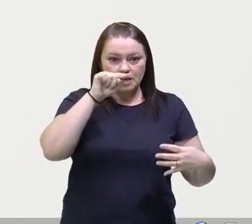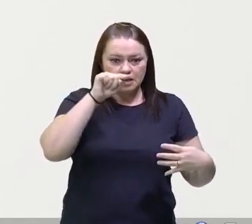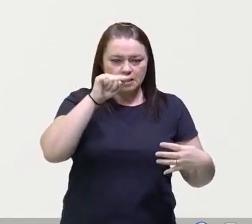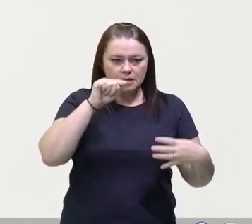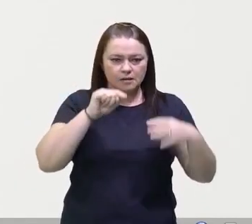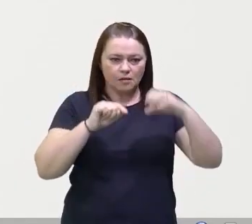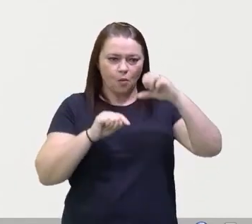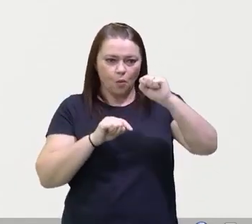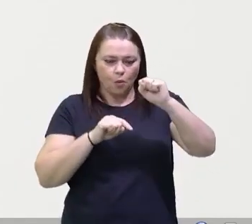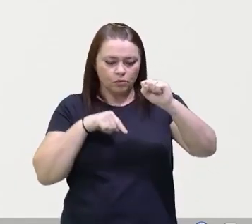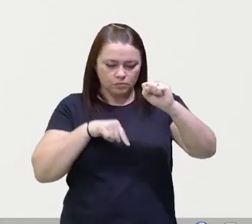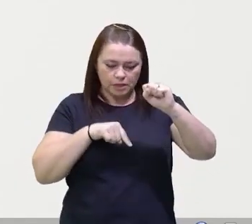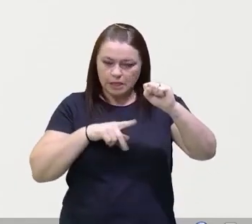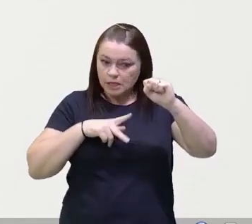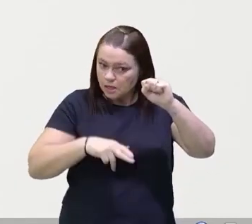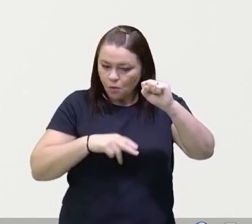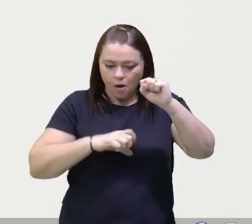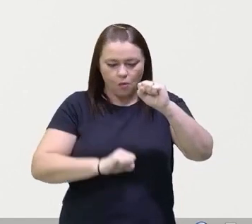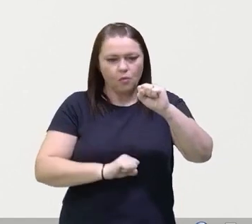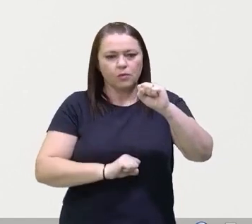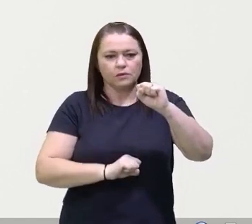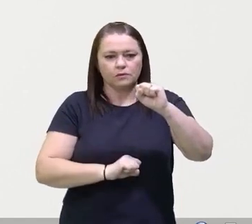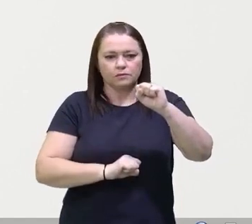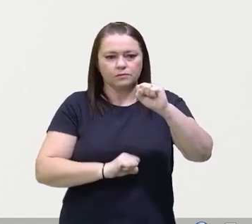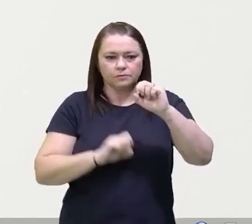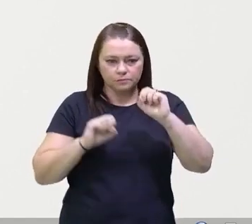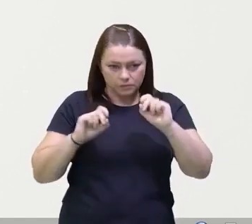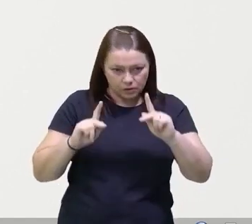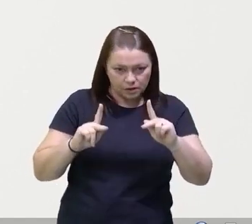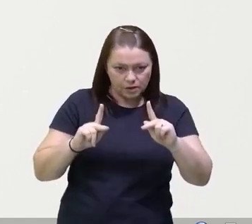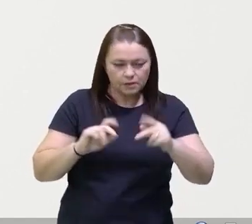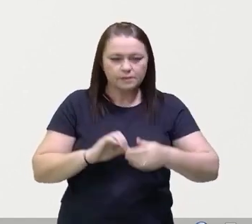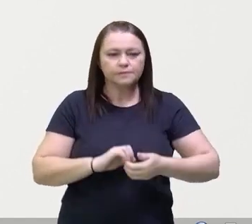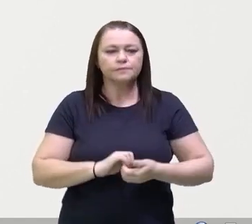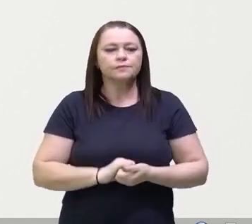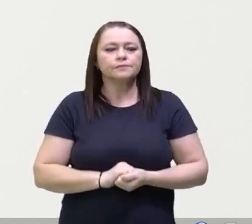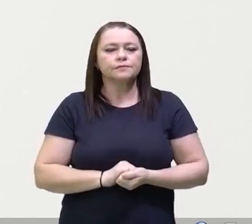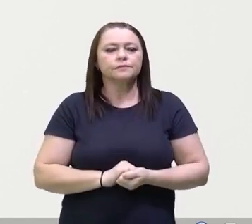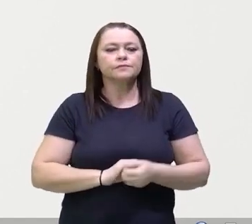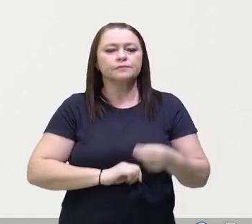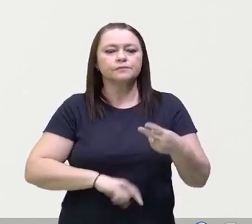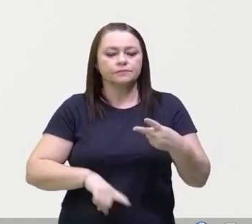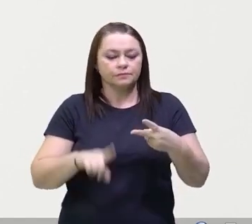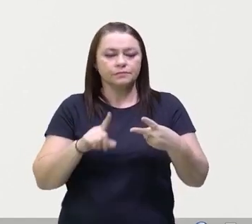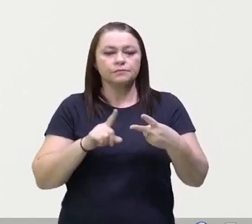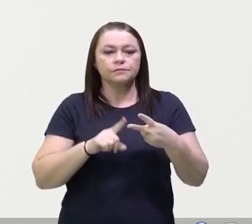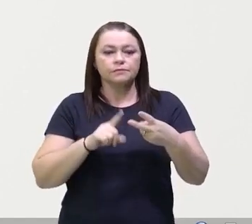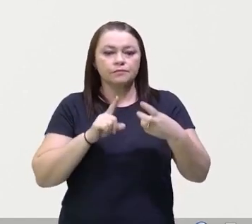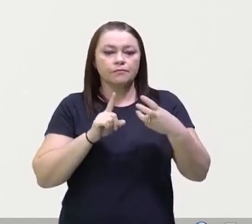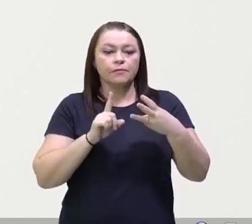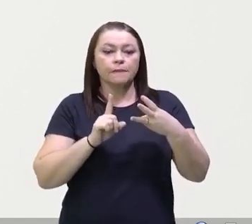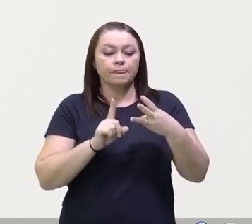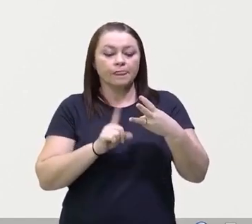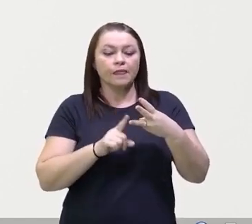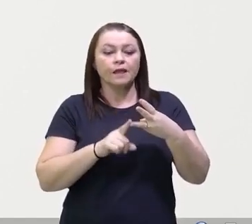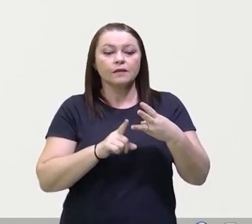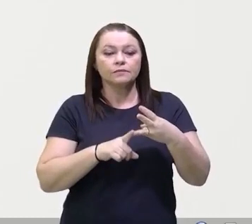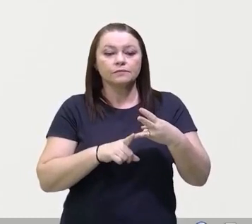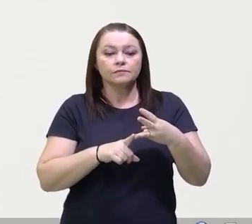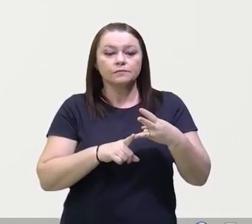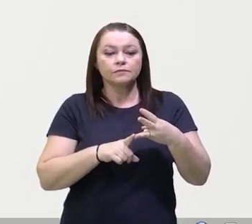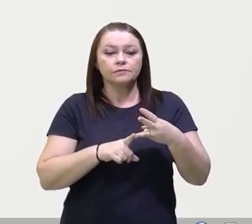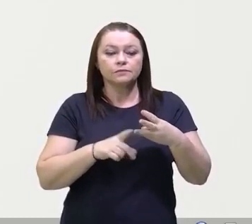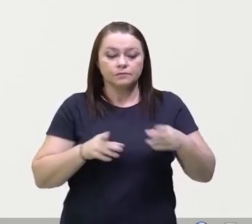embaixo vale 8, aqui em cima também vale 8, tá certo? Lados opostos com medidas iguais.